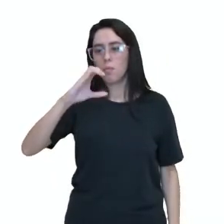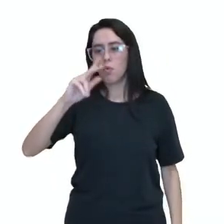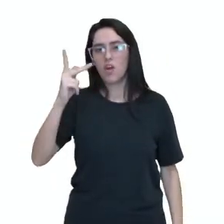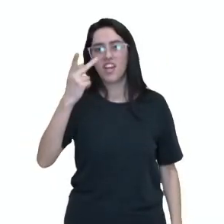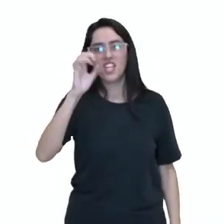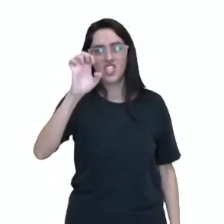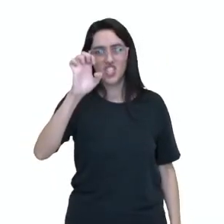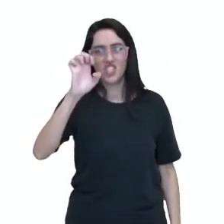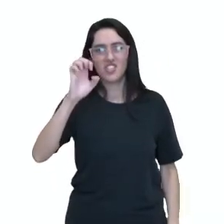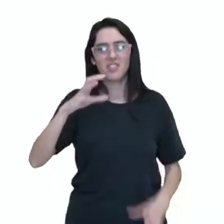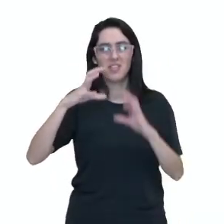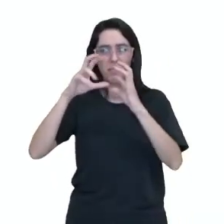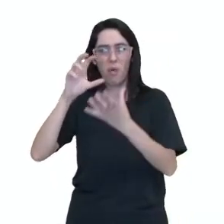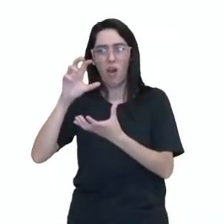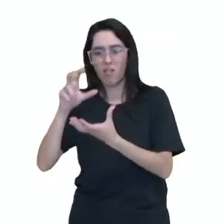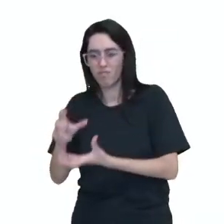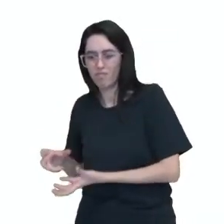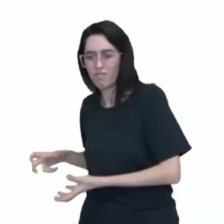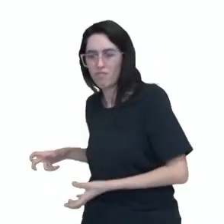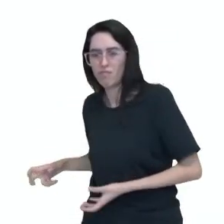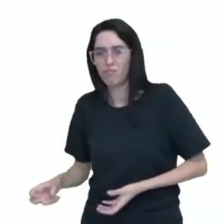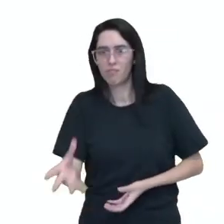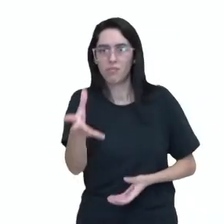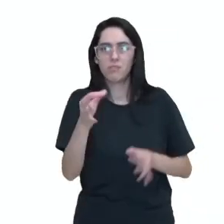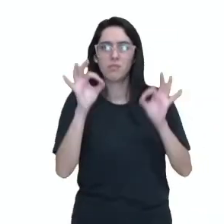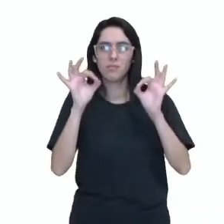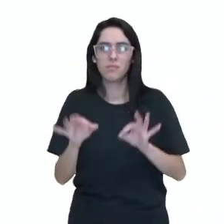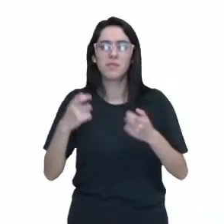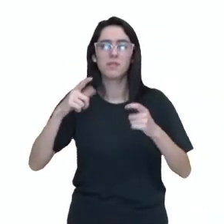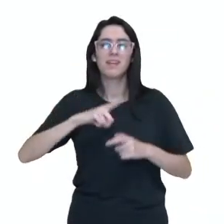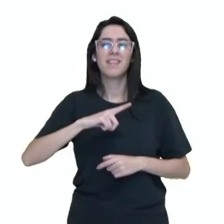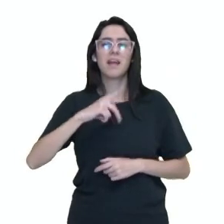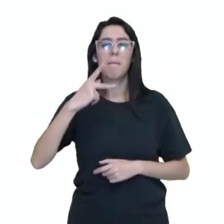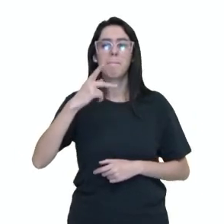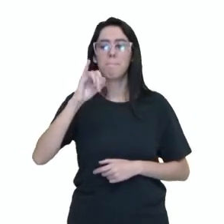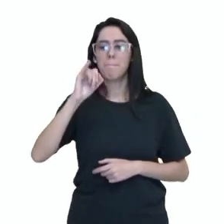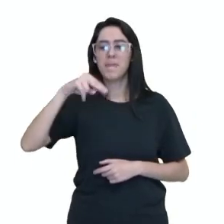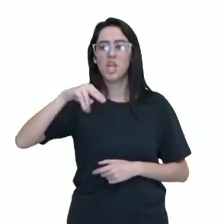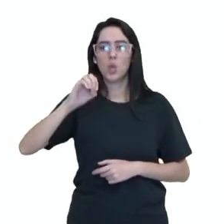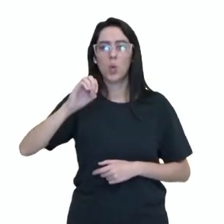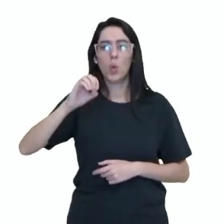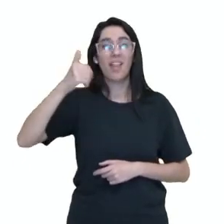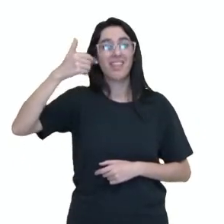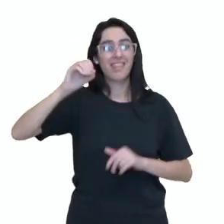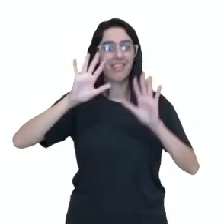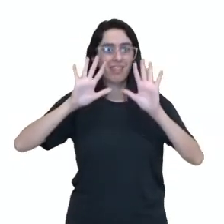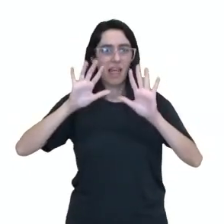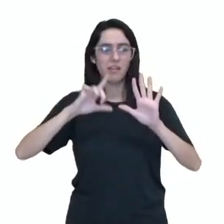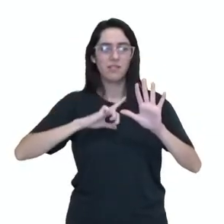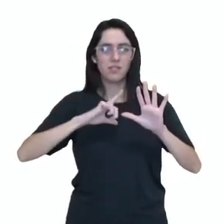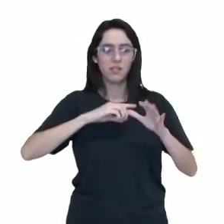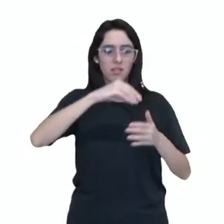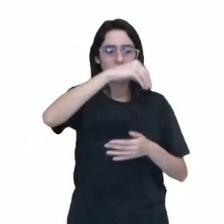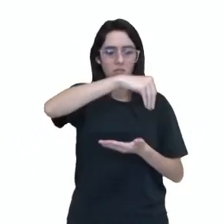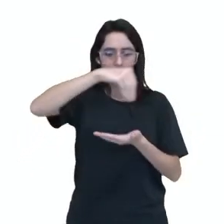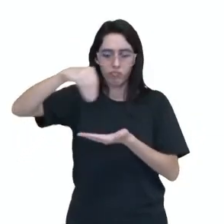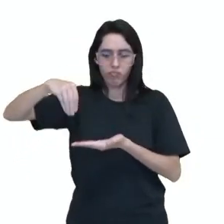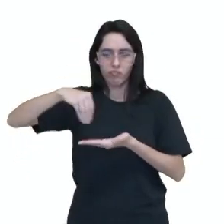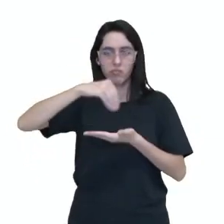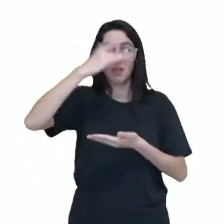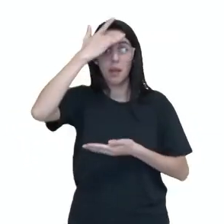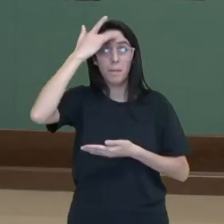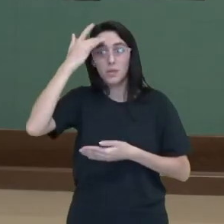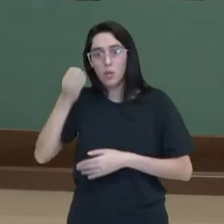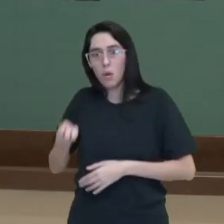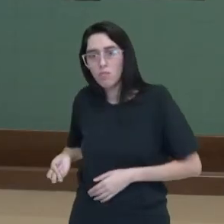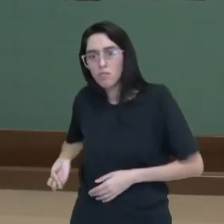a ideia é você derrubar aquele conjunto de 10 pinos utilizando uma bola pesada, né? É uma